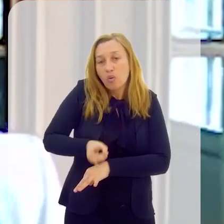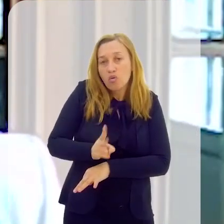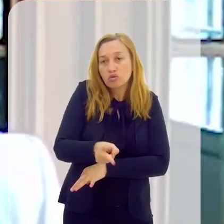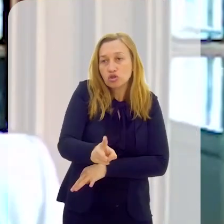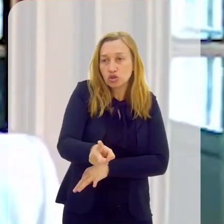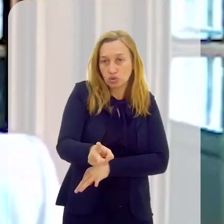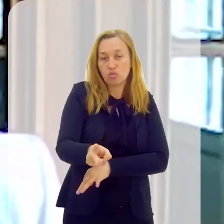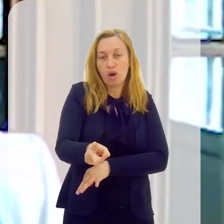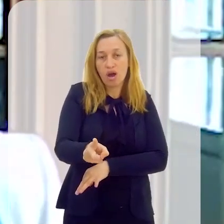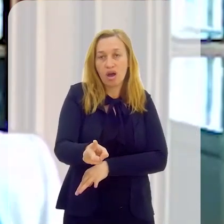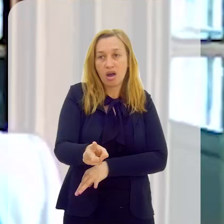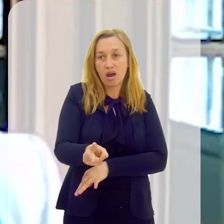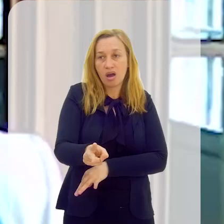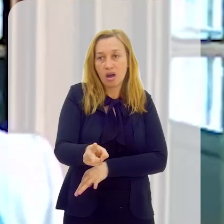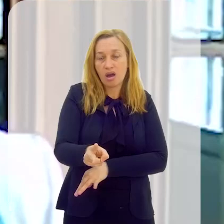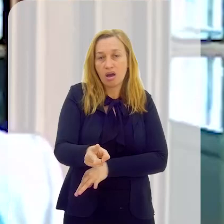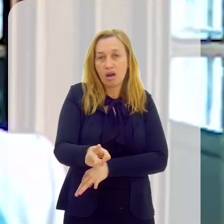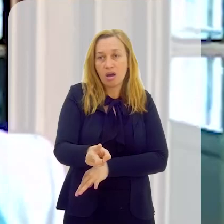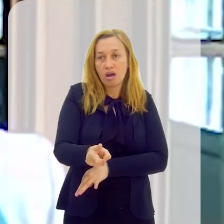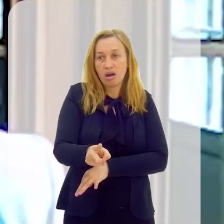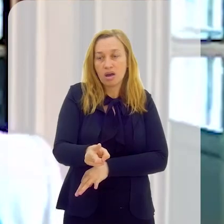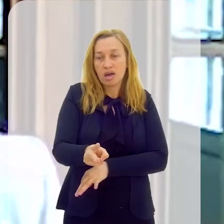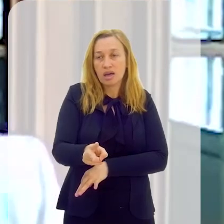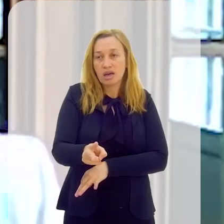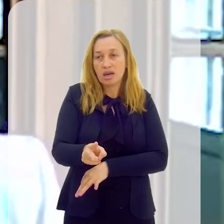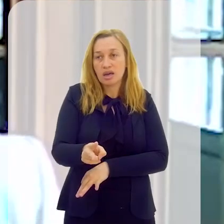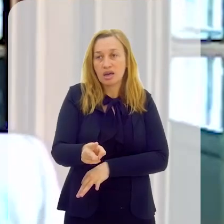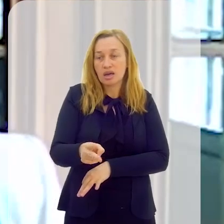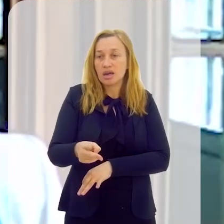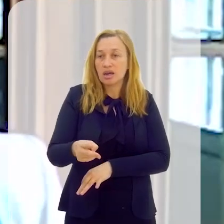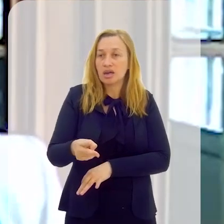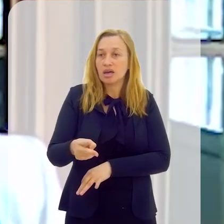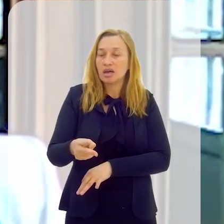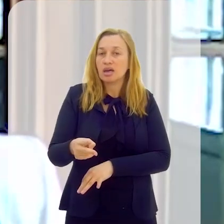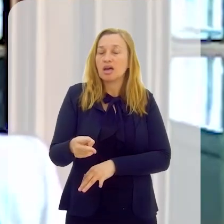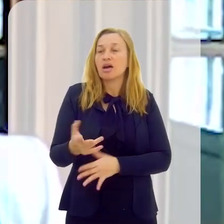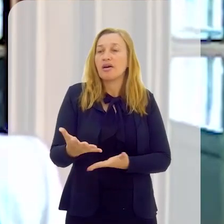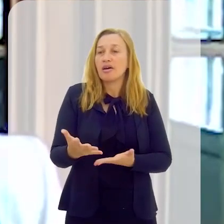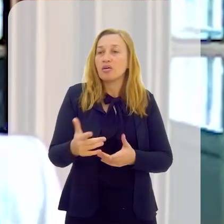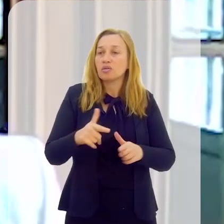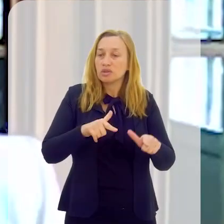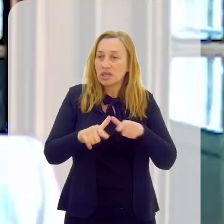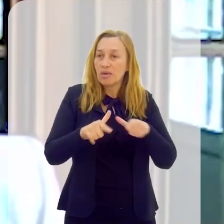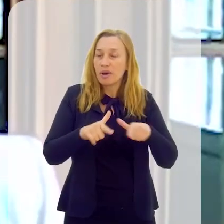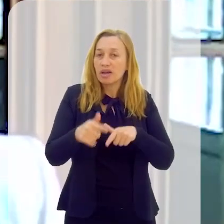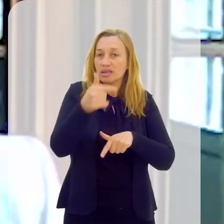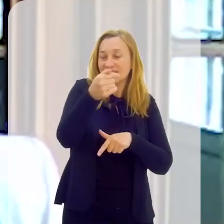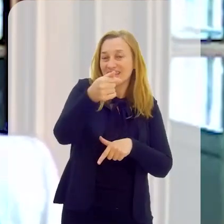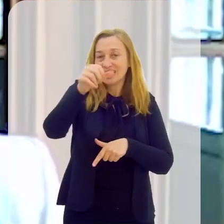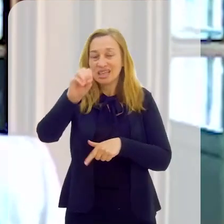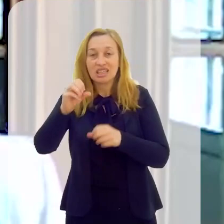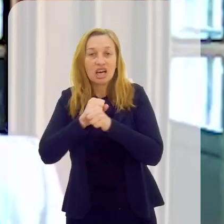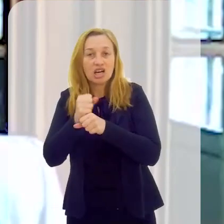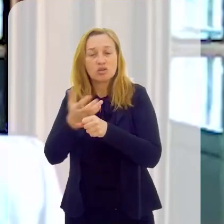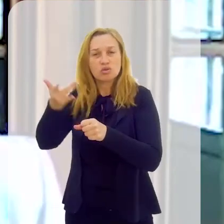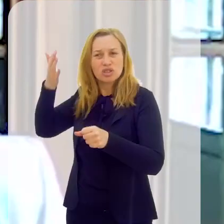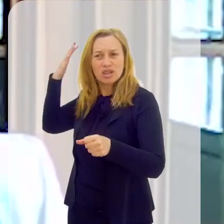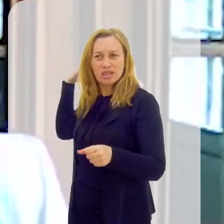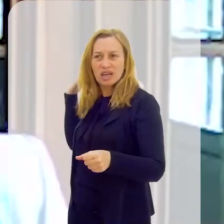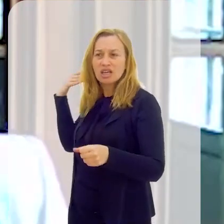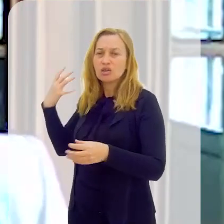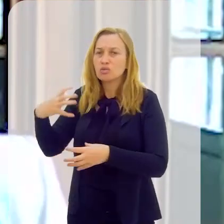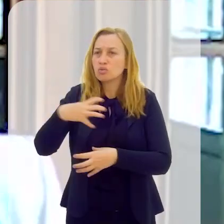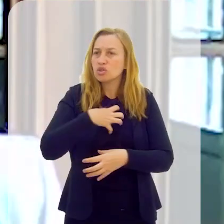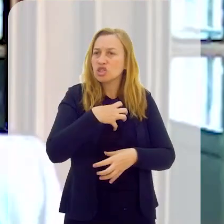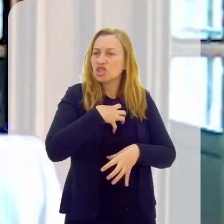acesa essa semente de origem, esse fogo de origem que nós tivemos há 70 anos atrás,